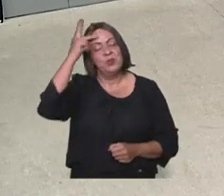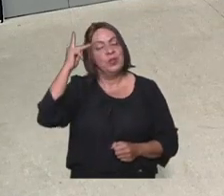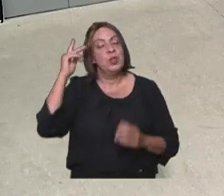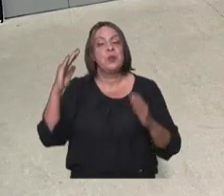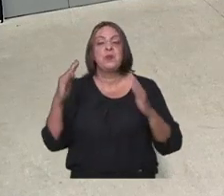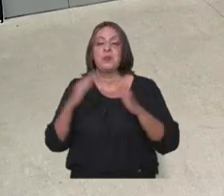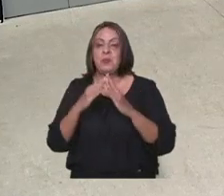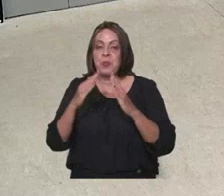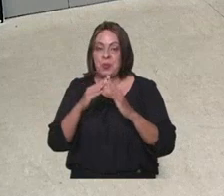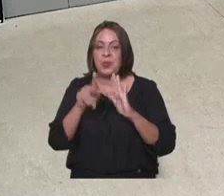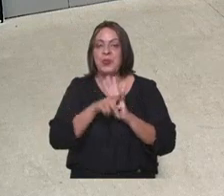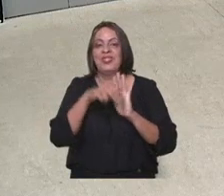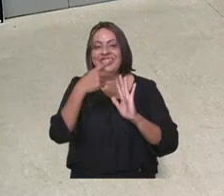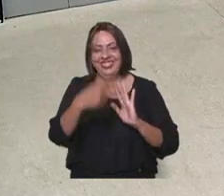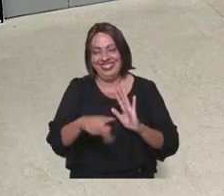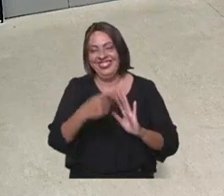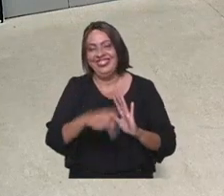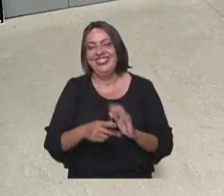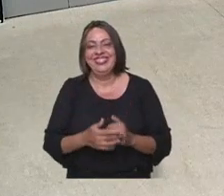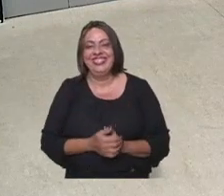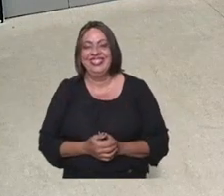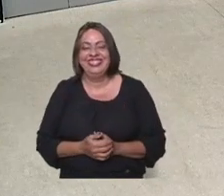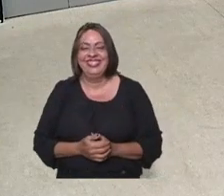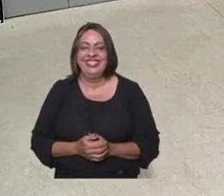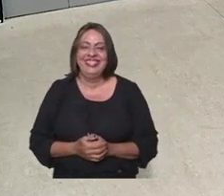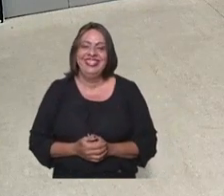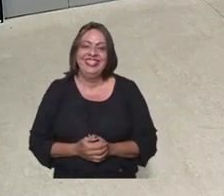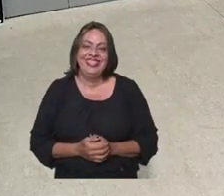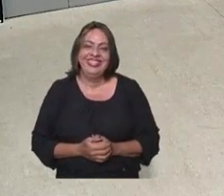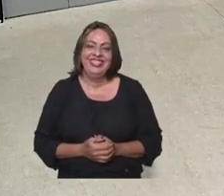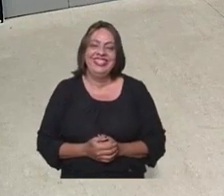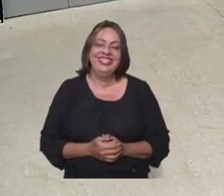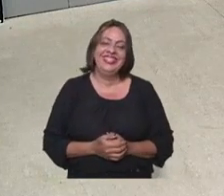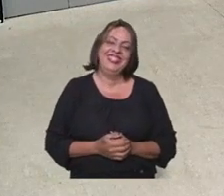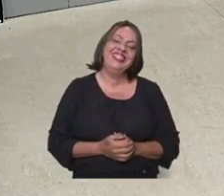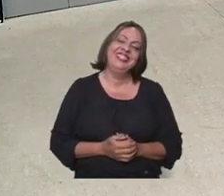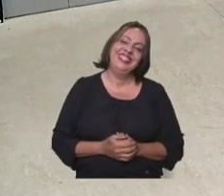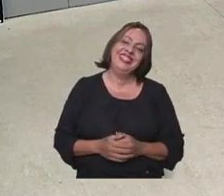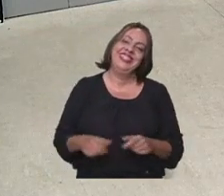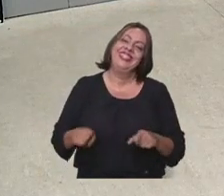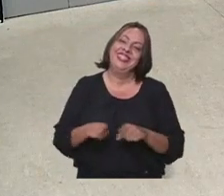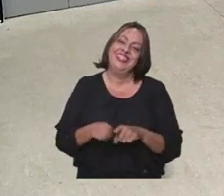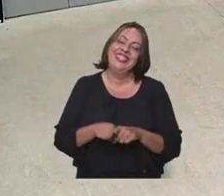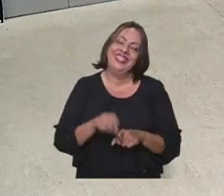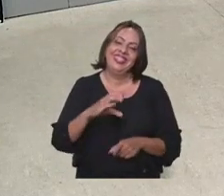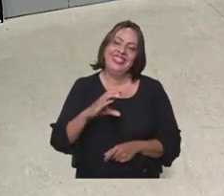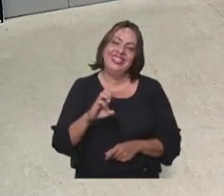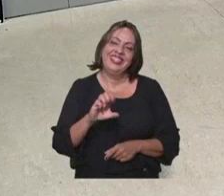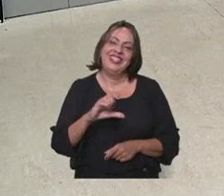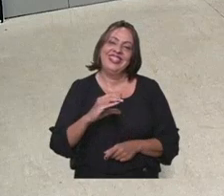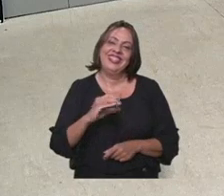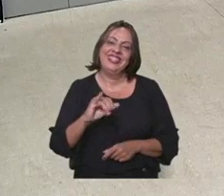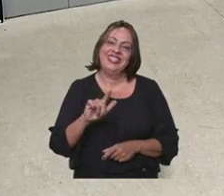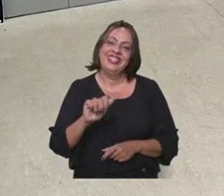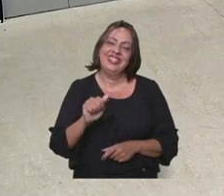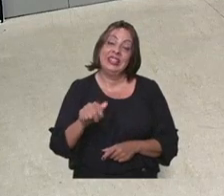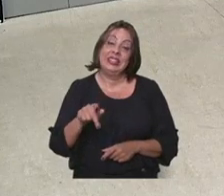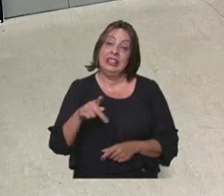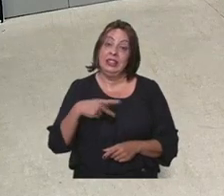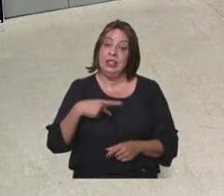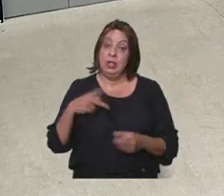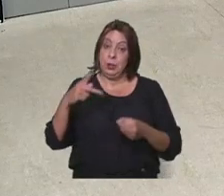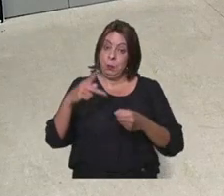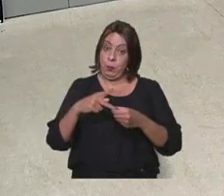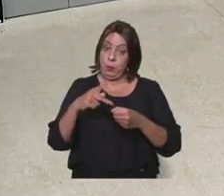do Parque dos Faróis. E a Rosa Silva, um alô. A Cecília, que hoje é aniversário dela também, Lagarto,